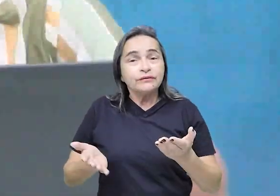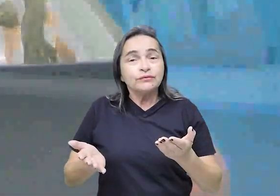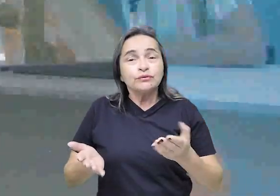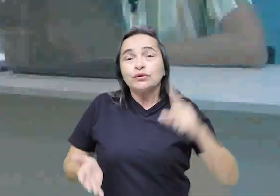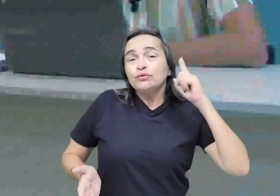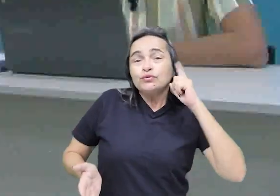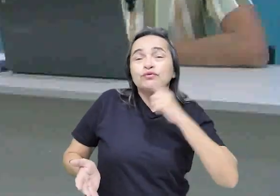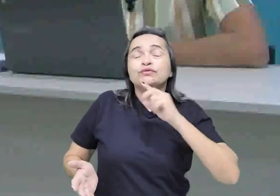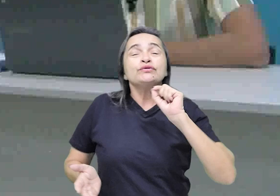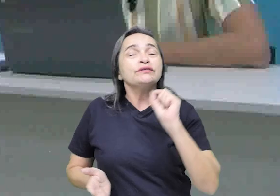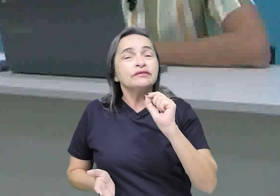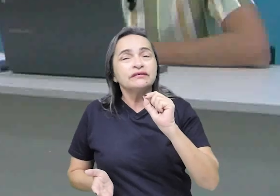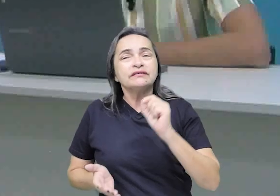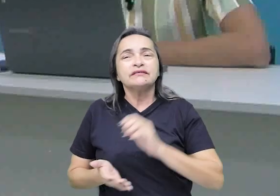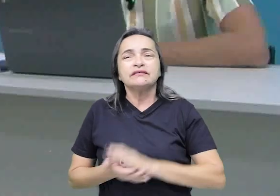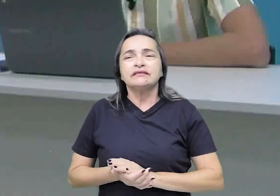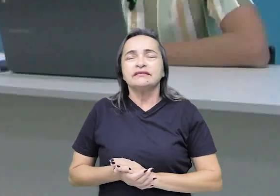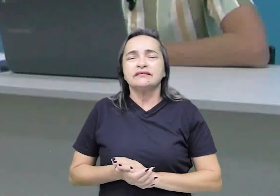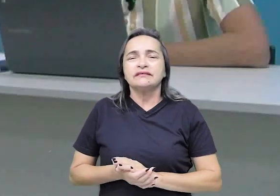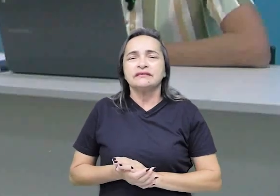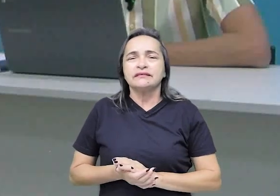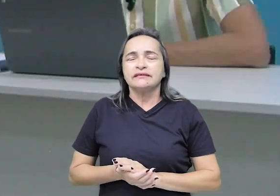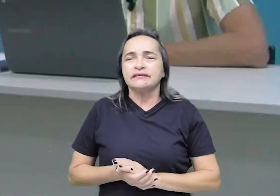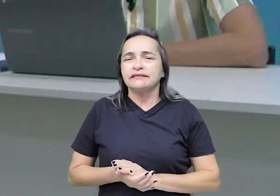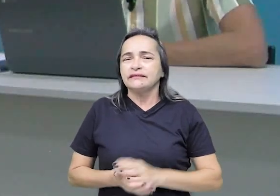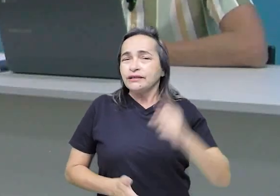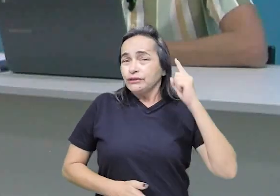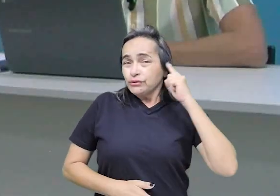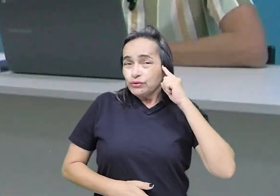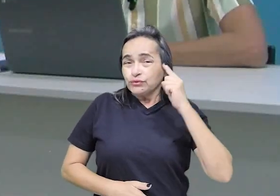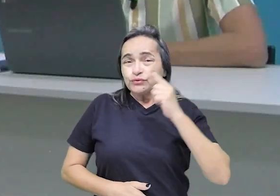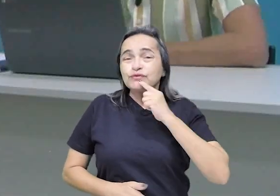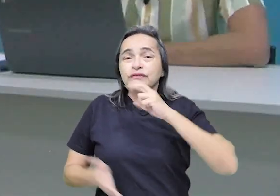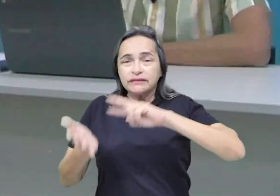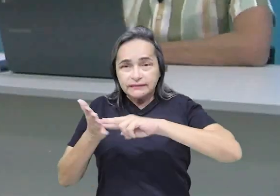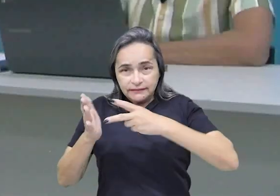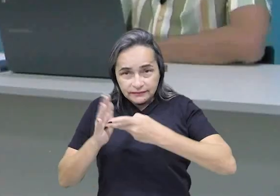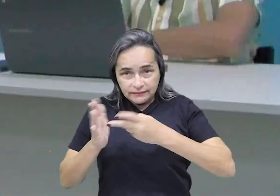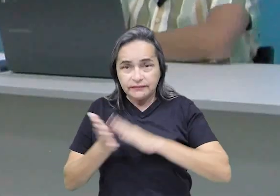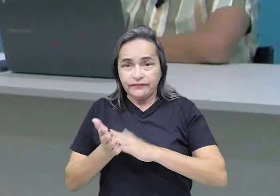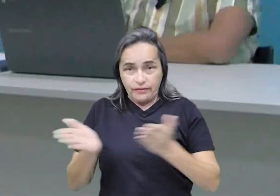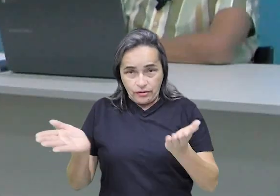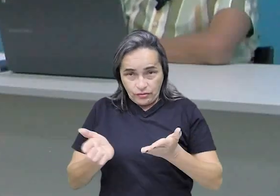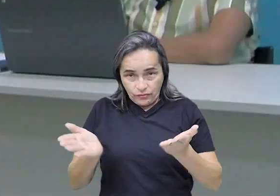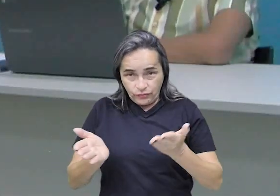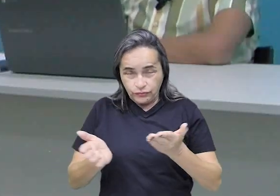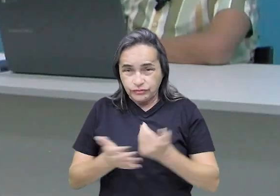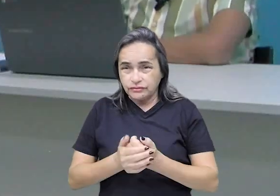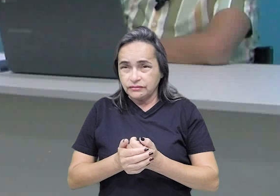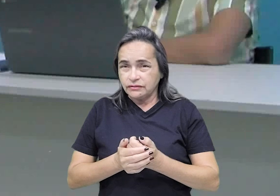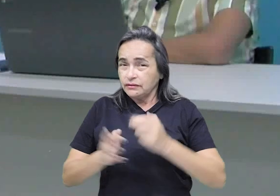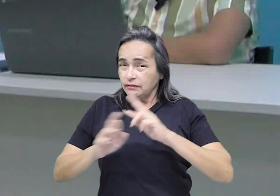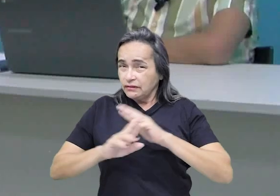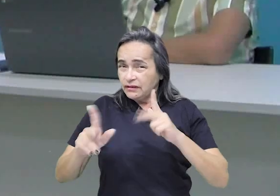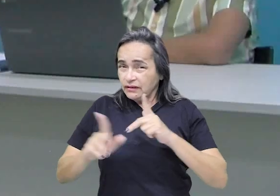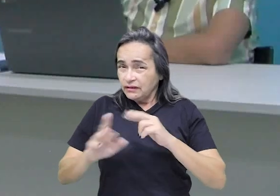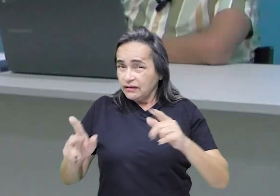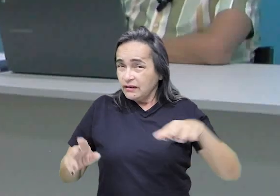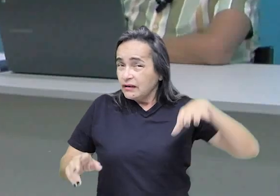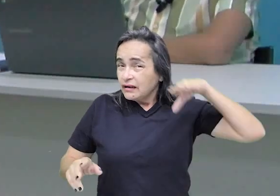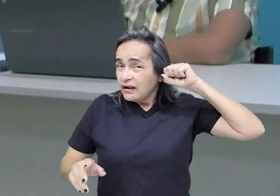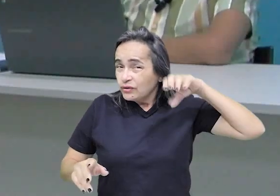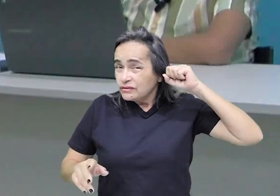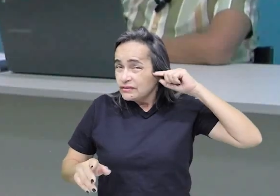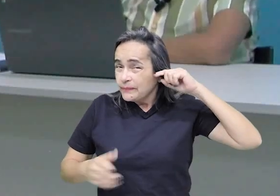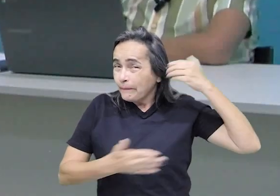que é surdez? É o estado, a surdez que a gente fala hoje em dia, que não é diferente da perda auditiva,